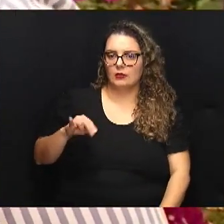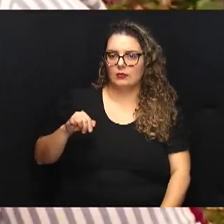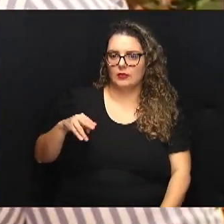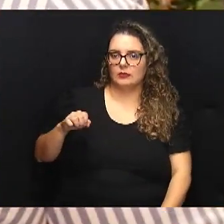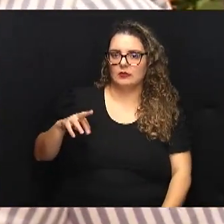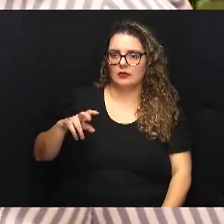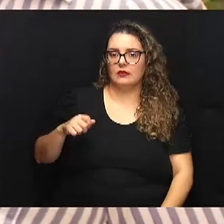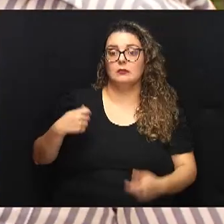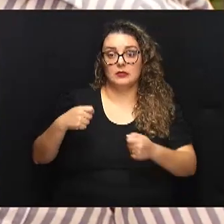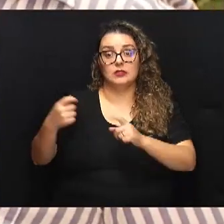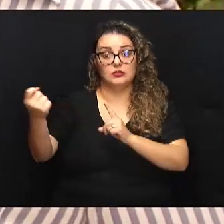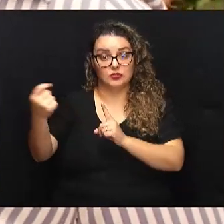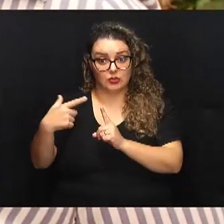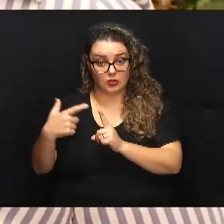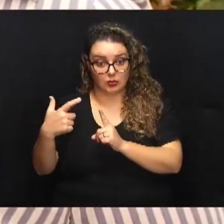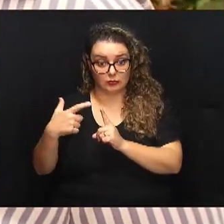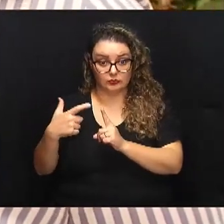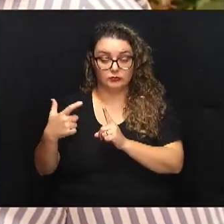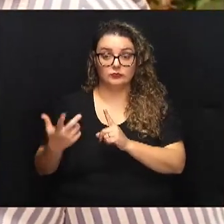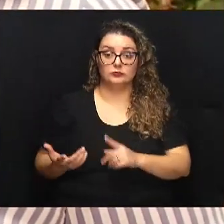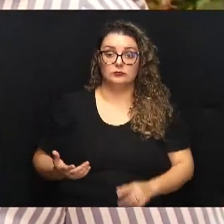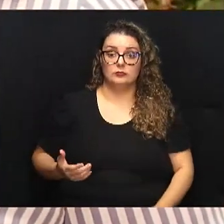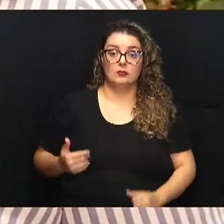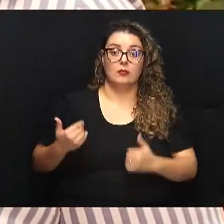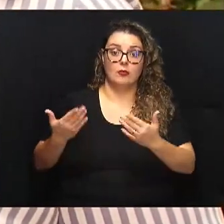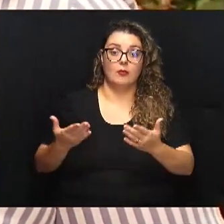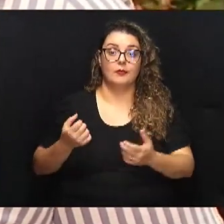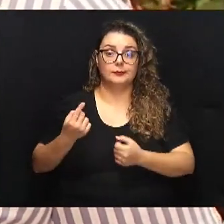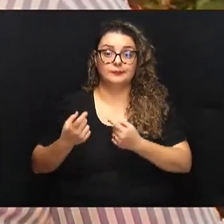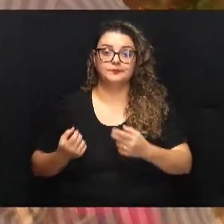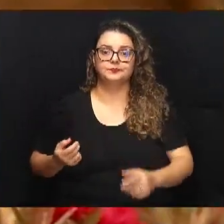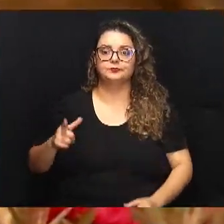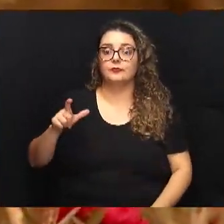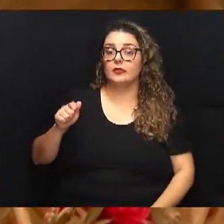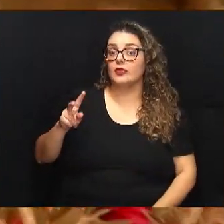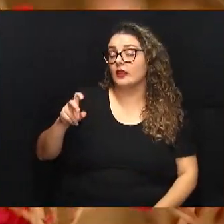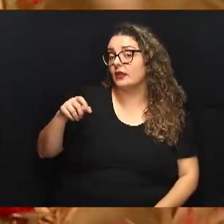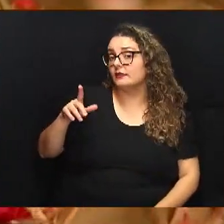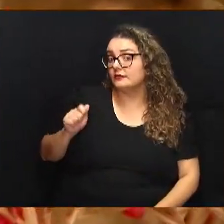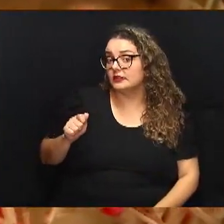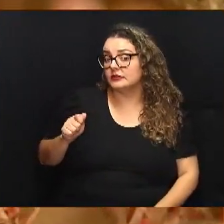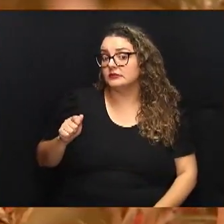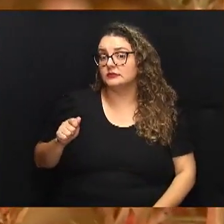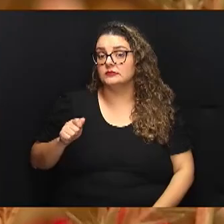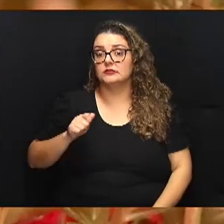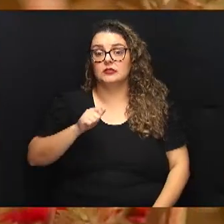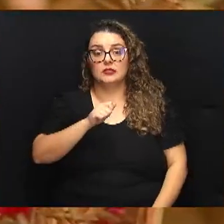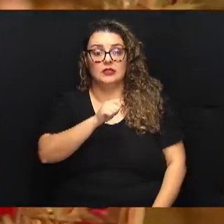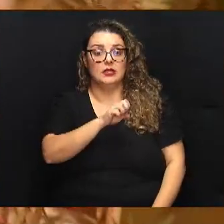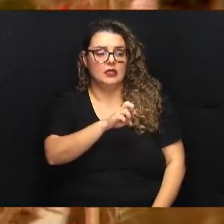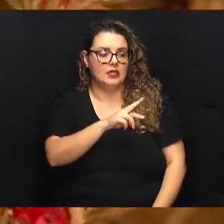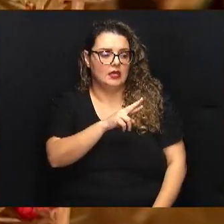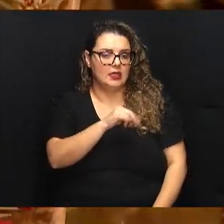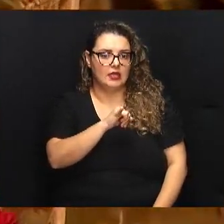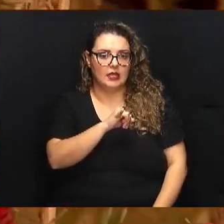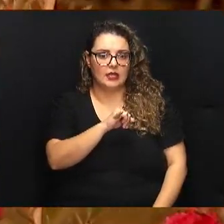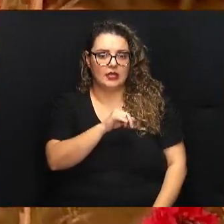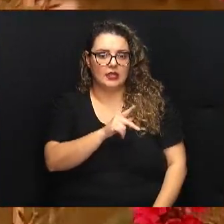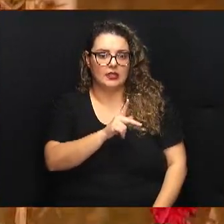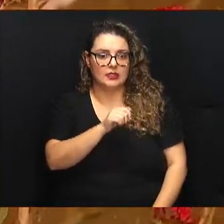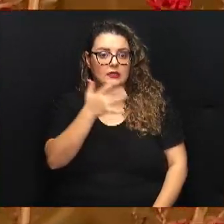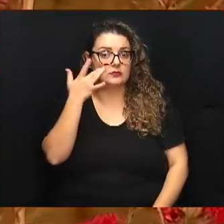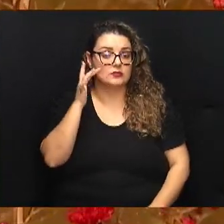sol. Ela precisa estar lá fora. Mas algumas plantas, lavanda, a érica mesmo... que não sei se vocês filmaram ela